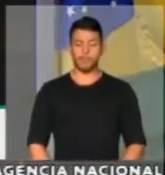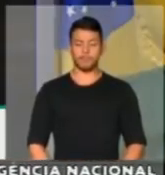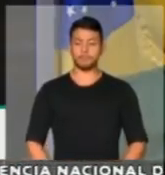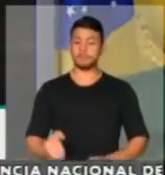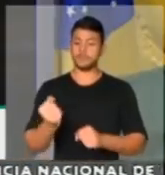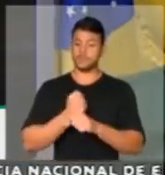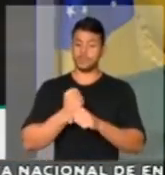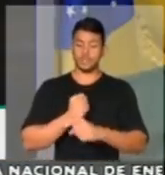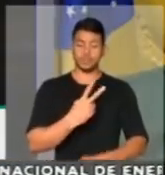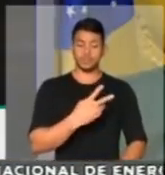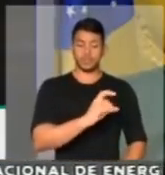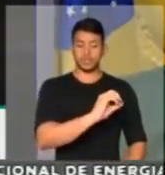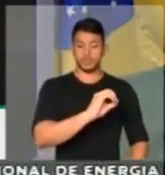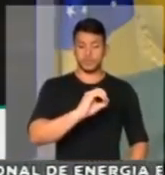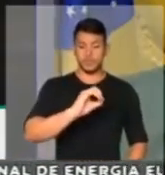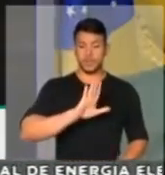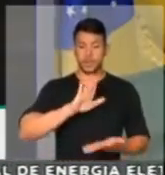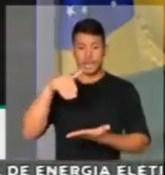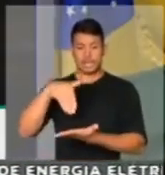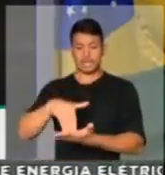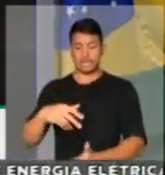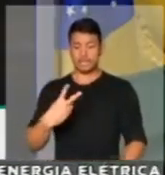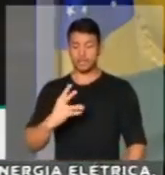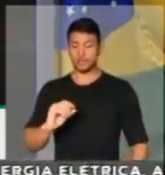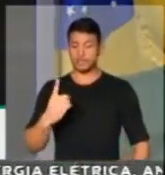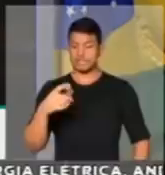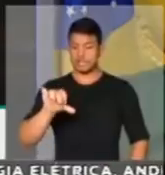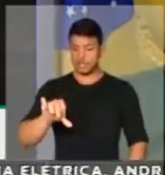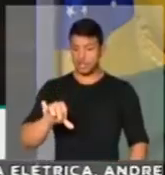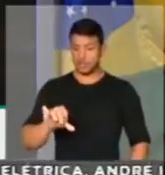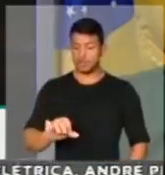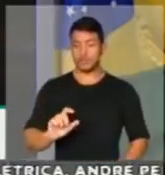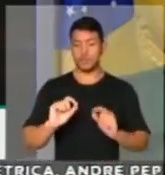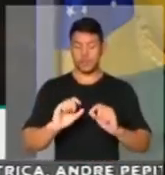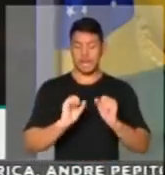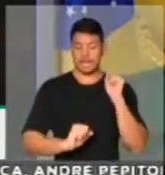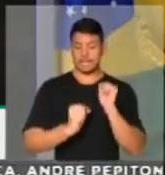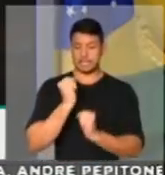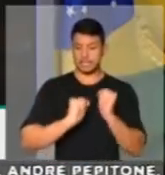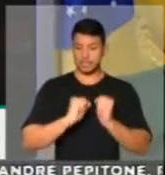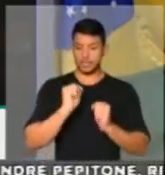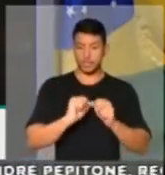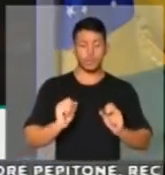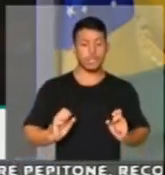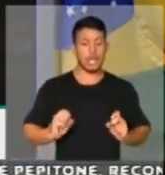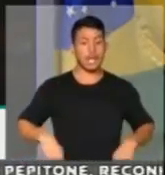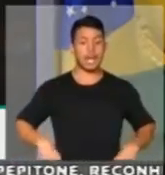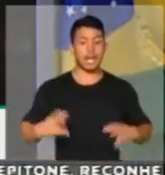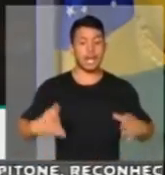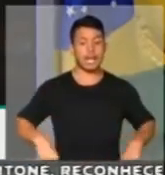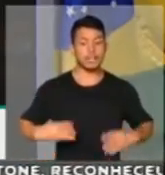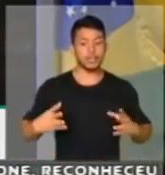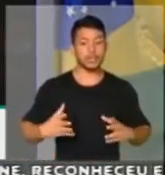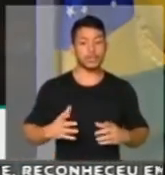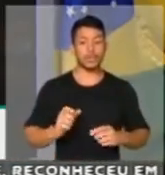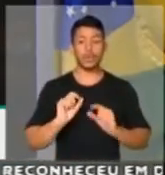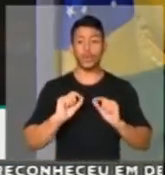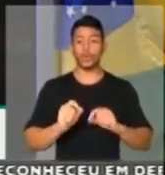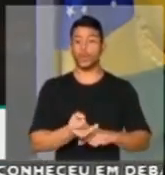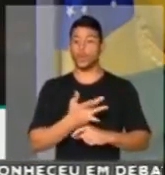Entre 2000 e 2019, a despesa da indústria brasileira com energia elétrica por unidade de mercadoria produzida